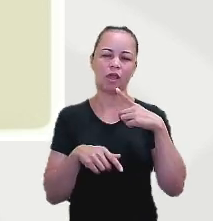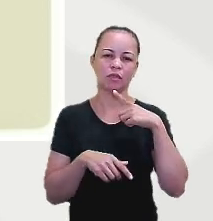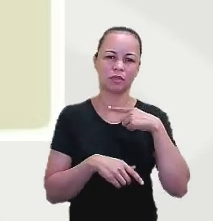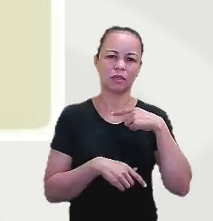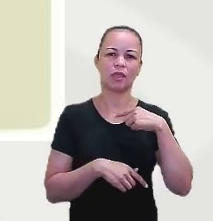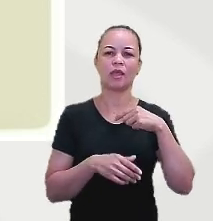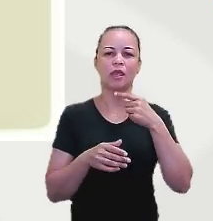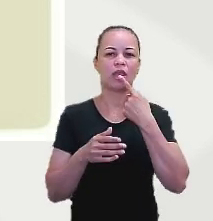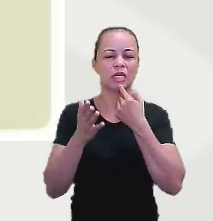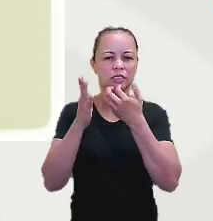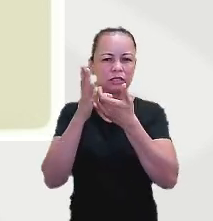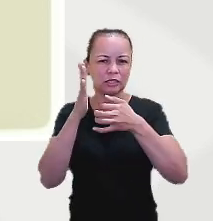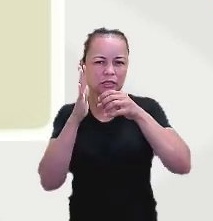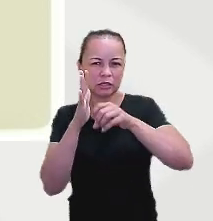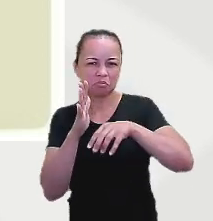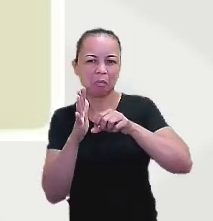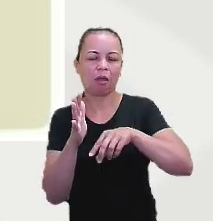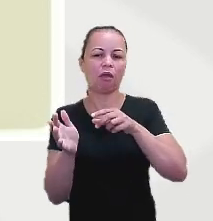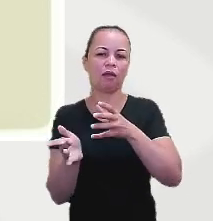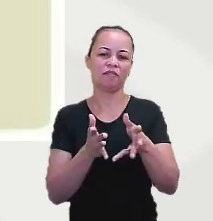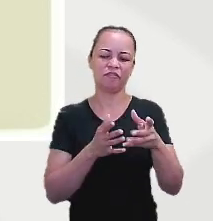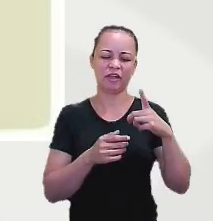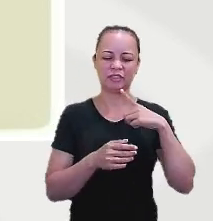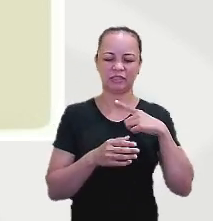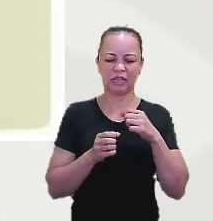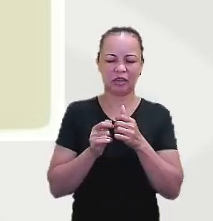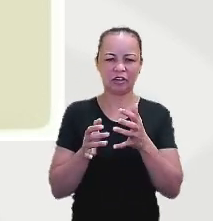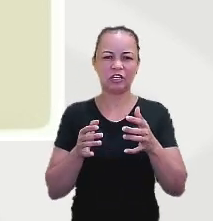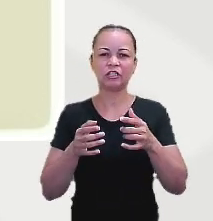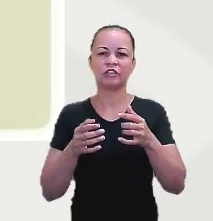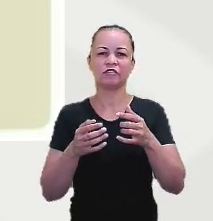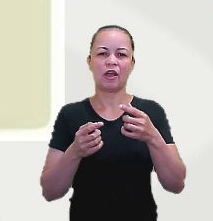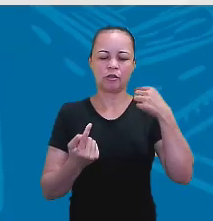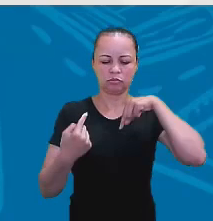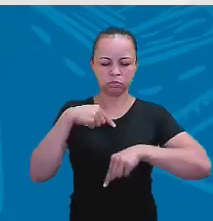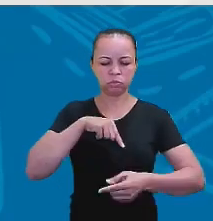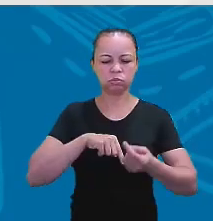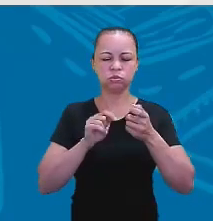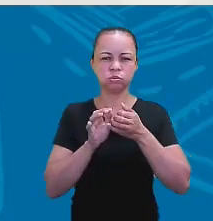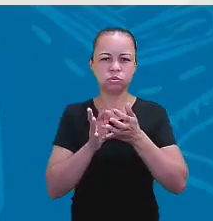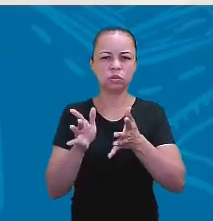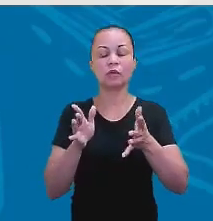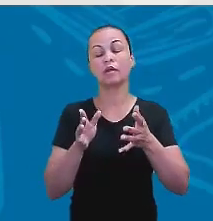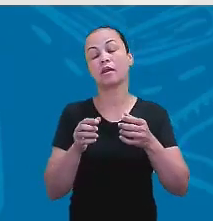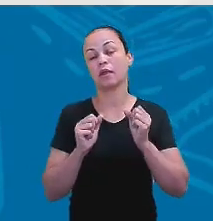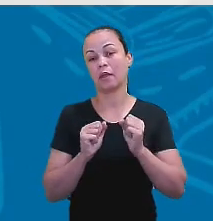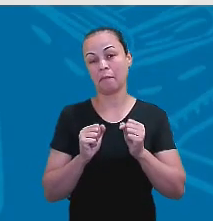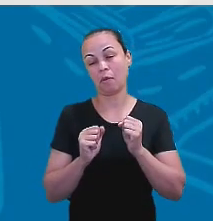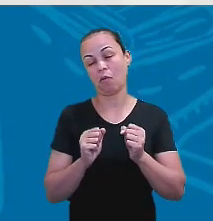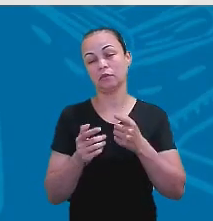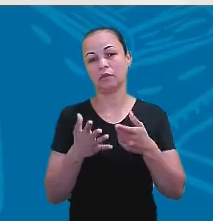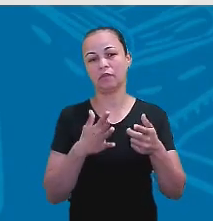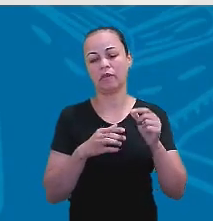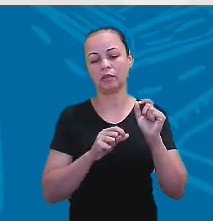sangramento, vai ter uma invasão de vasos sanguíneos, que pode levar até o que a gente chama de quê?